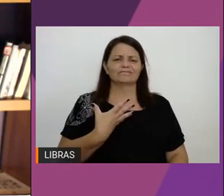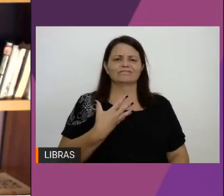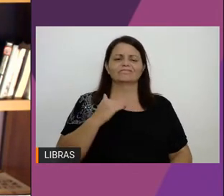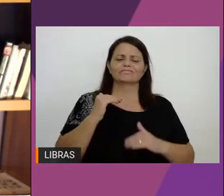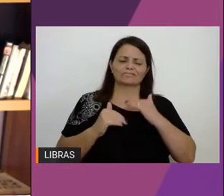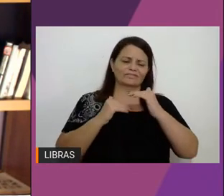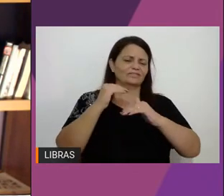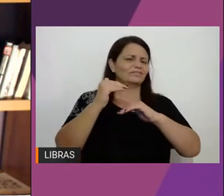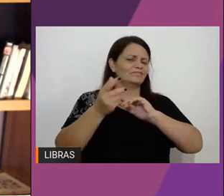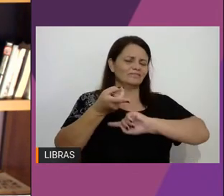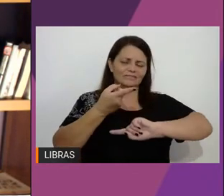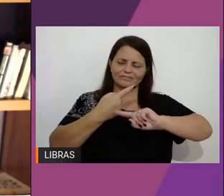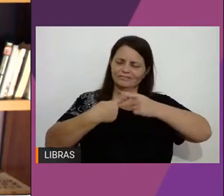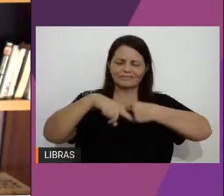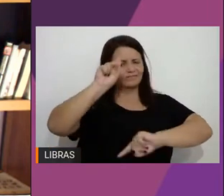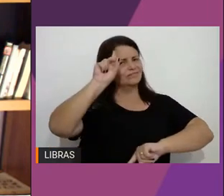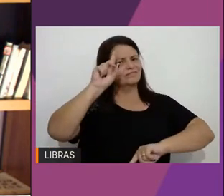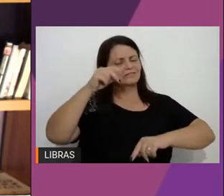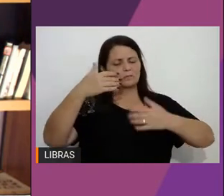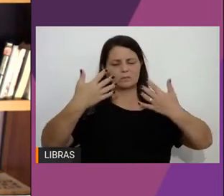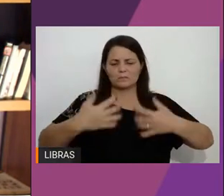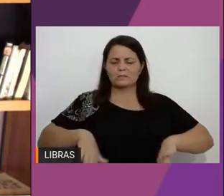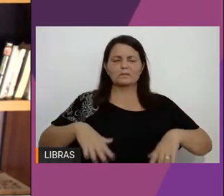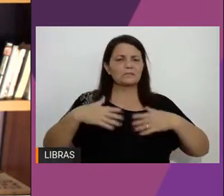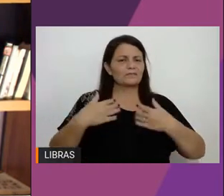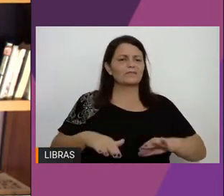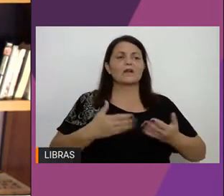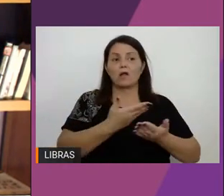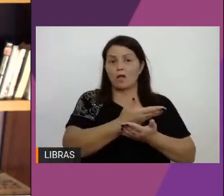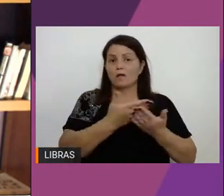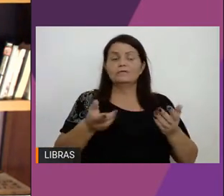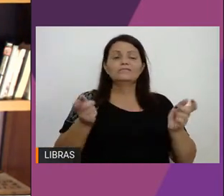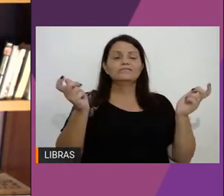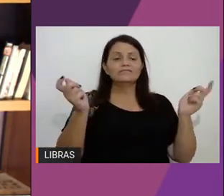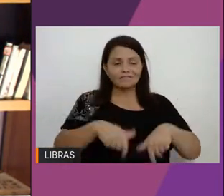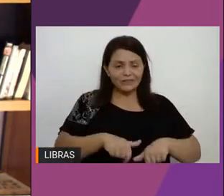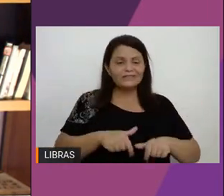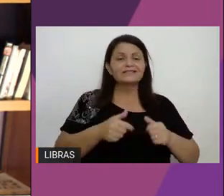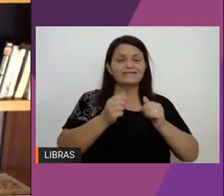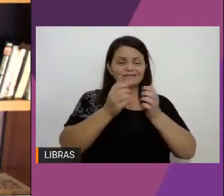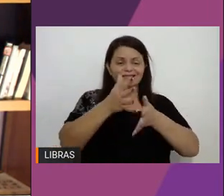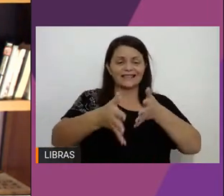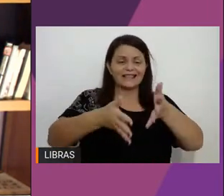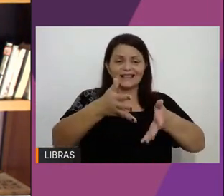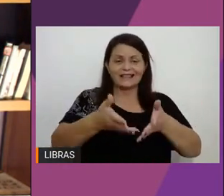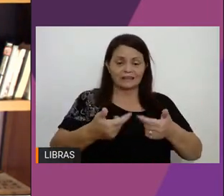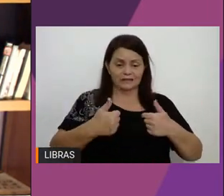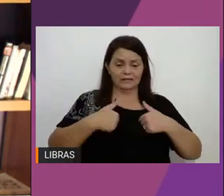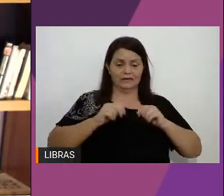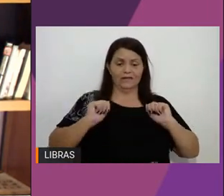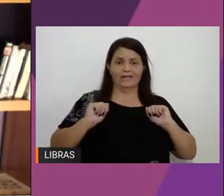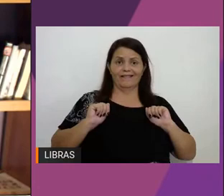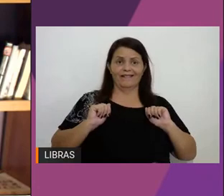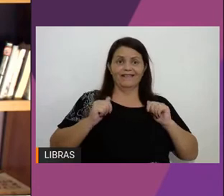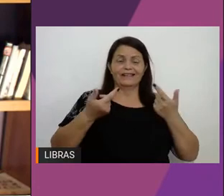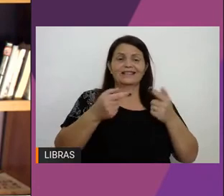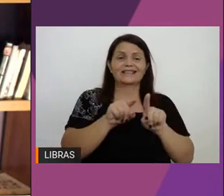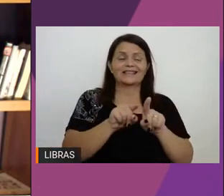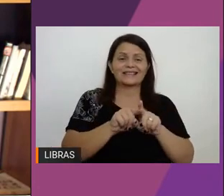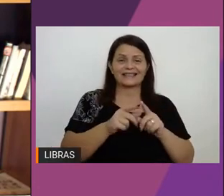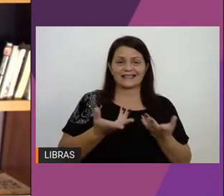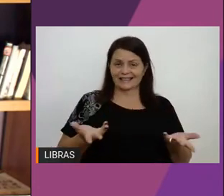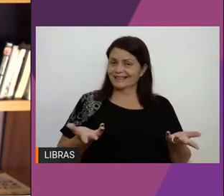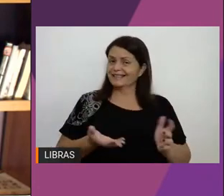evoluímos muito na o Cece vão poder falar muito melhor do que eu sobre esta questão